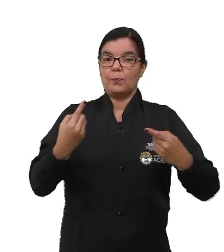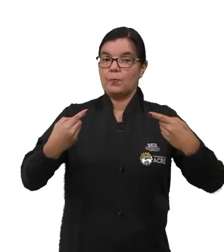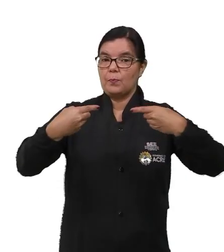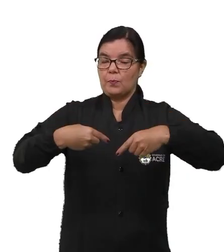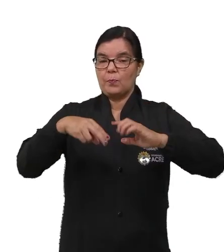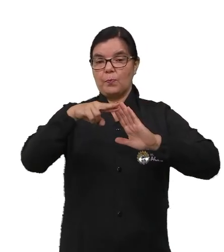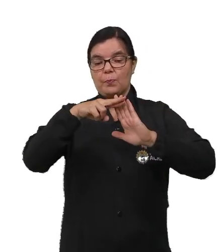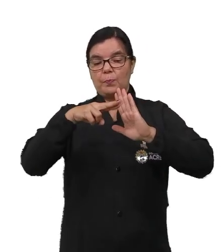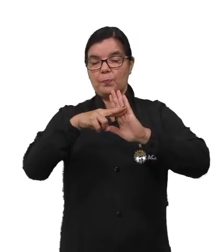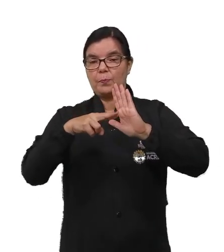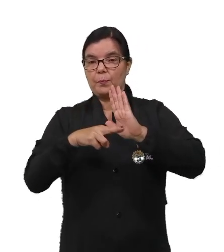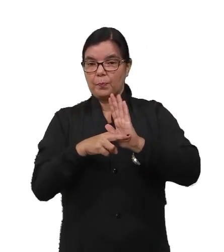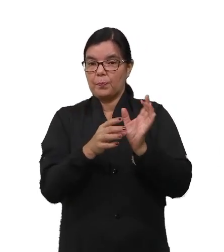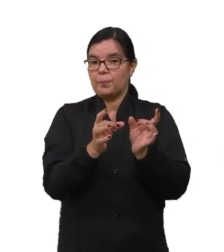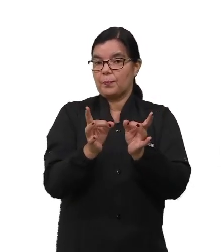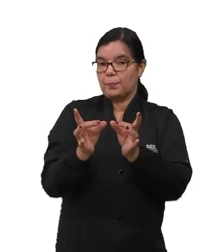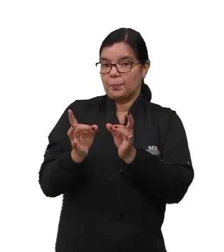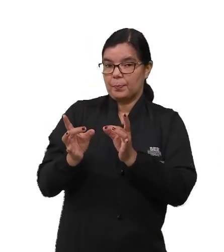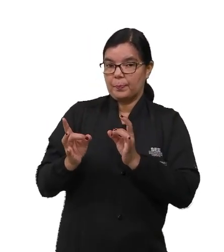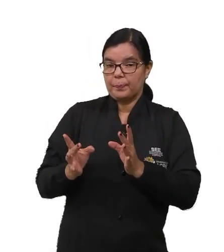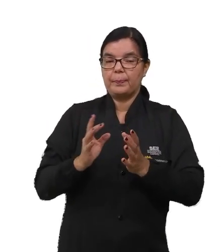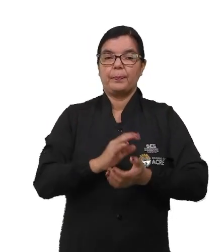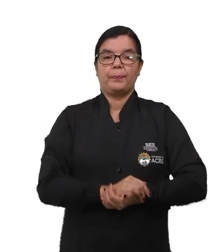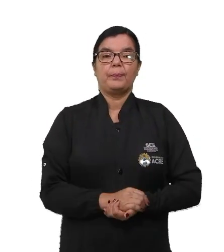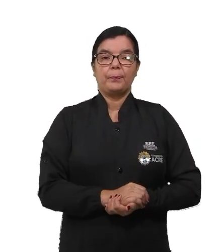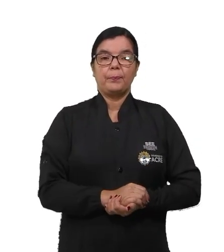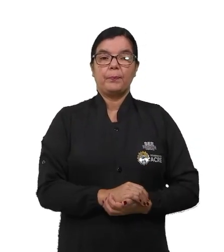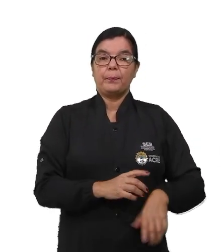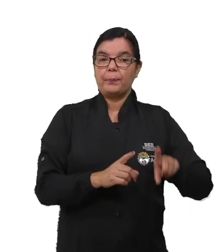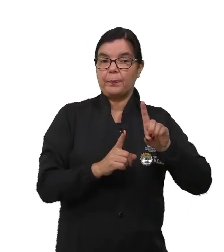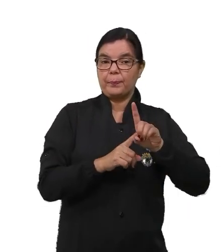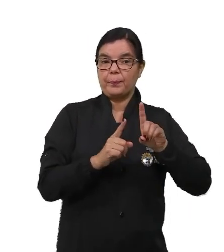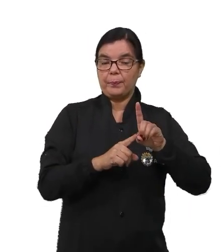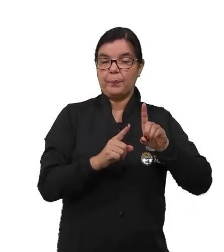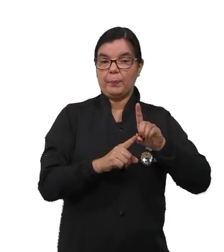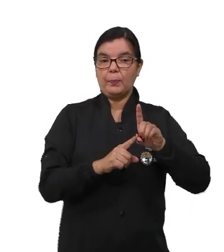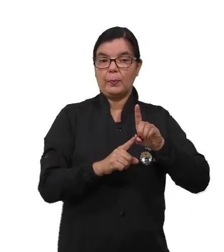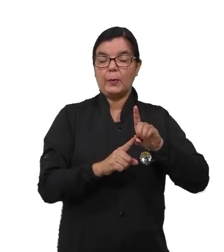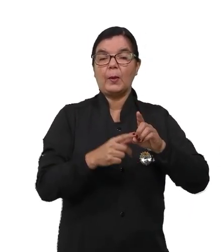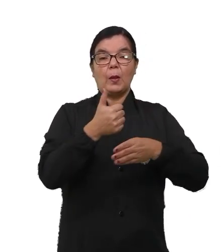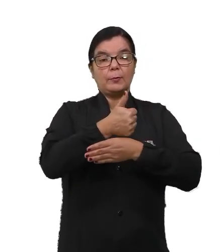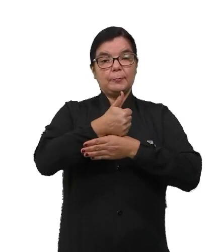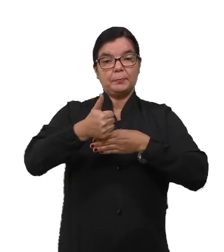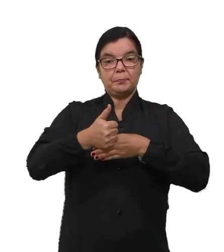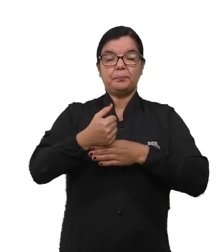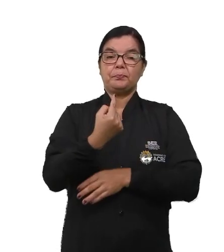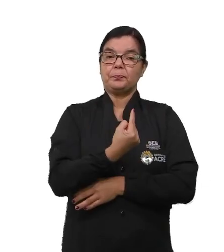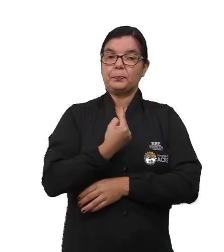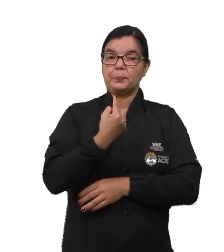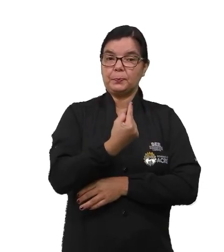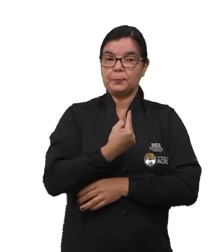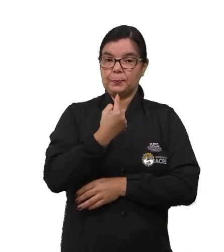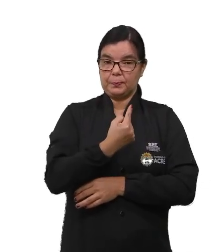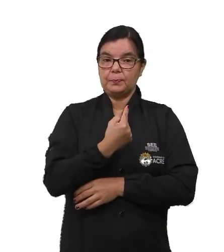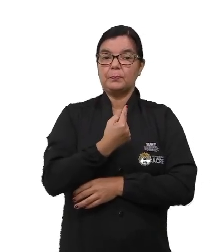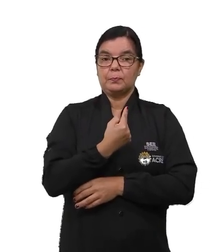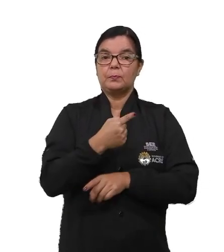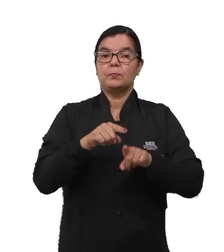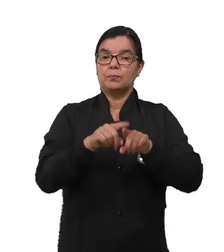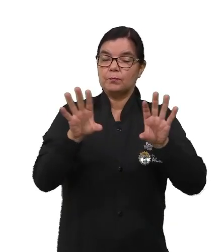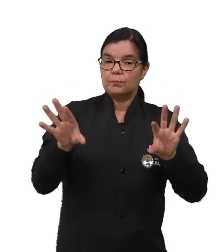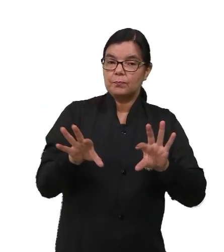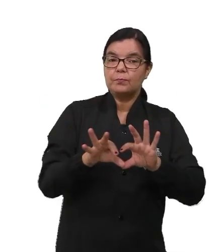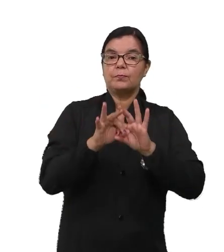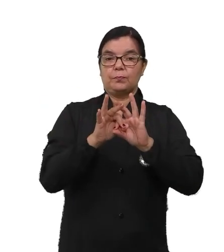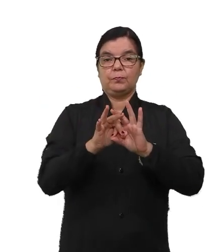existencial e a contraposição às regras de mercado. Letra D, a independência moral e